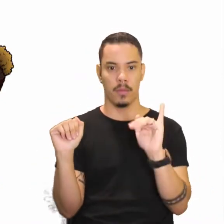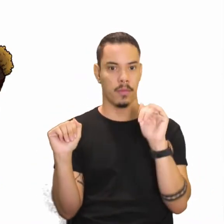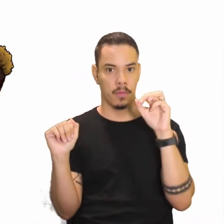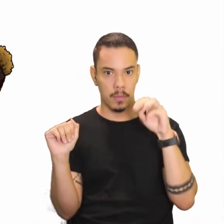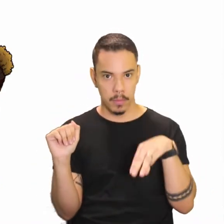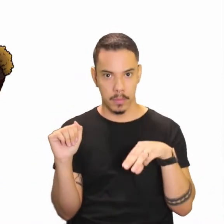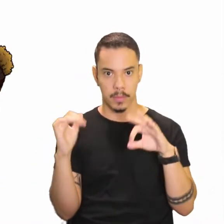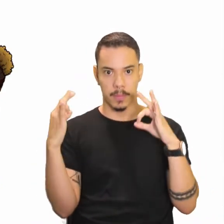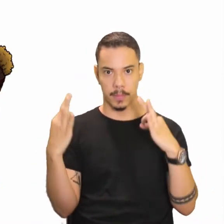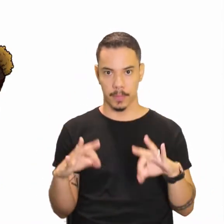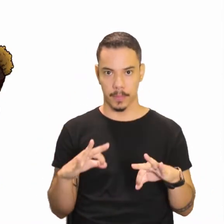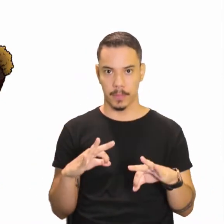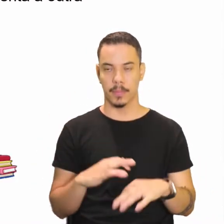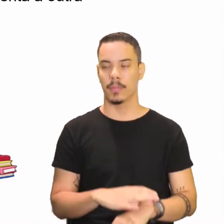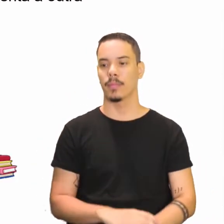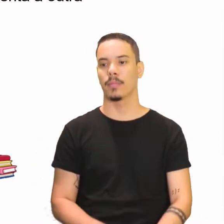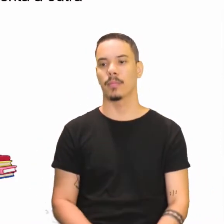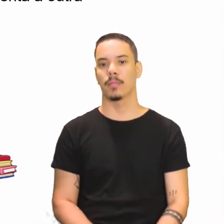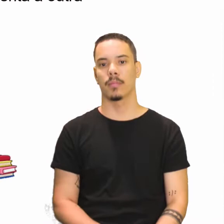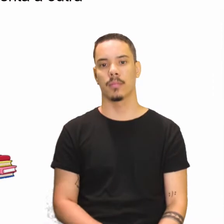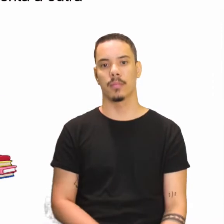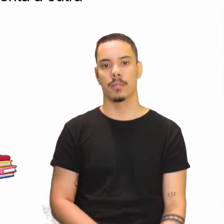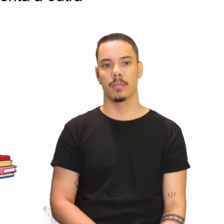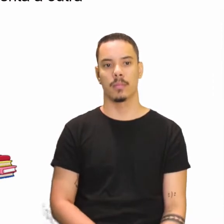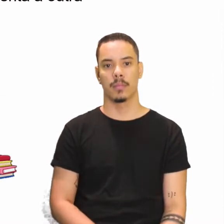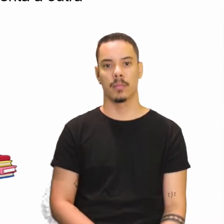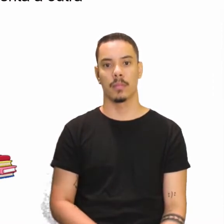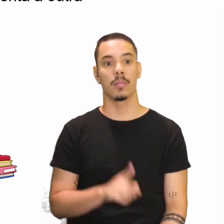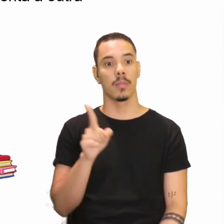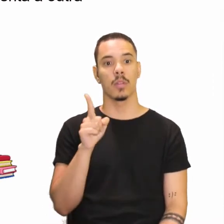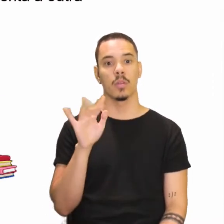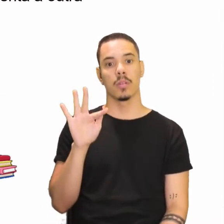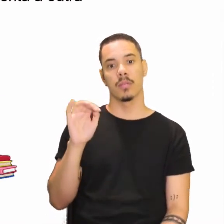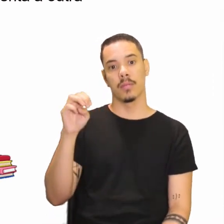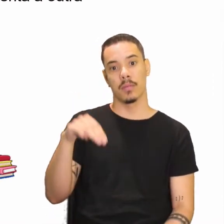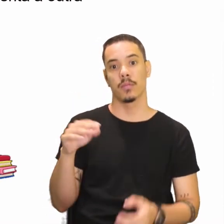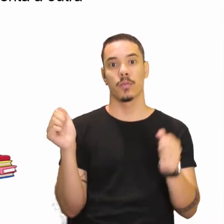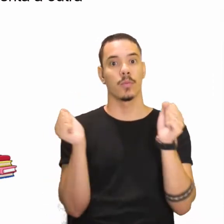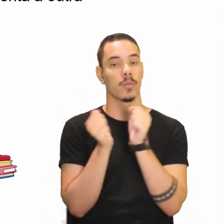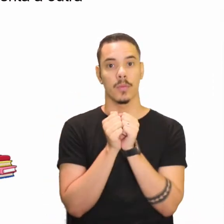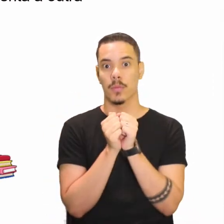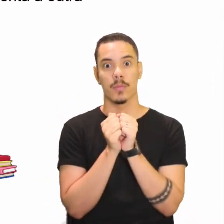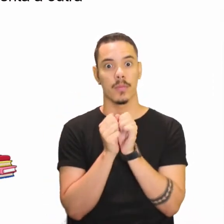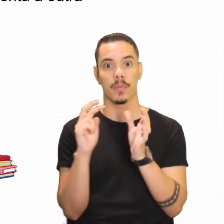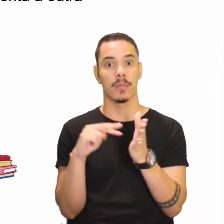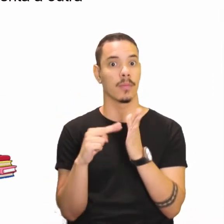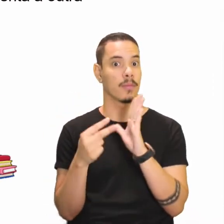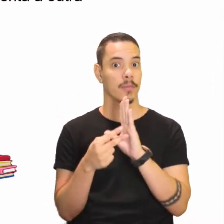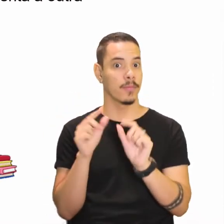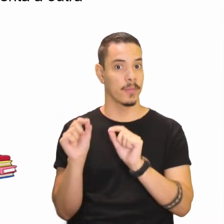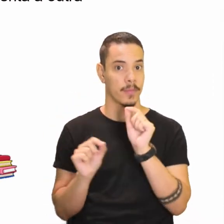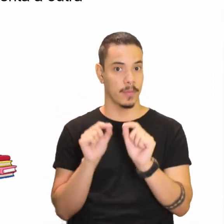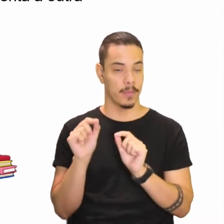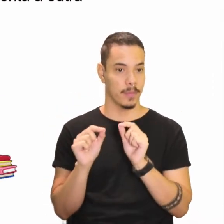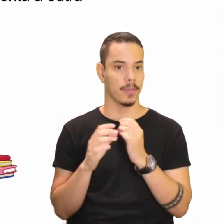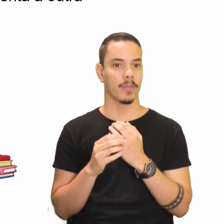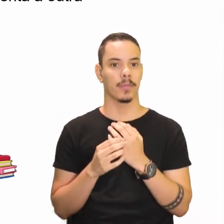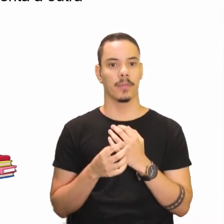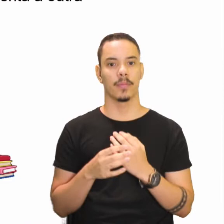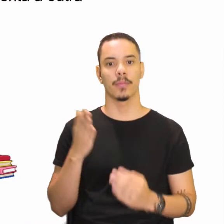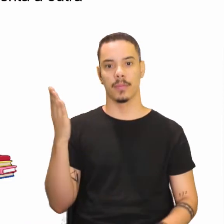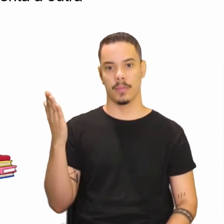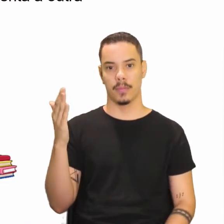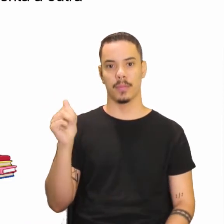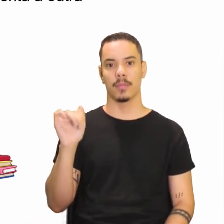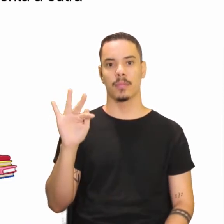Certinho? Vamos ver aqui o afim junto. O que significa? Esse afim